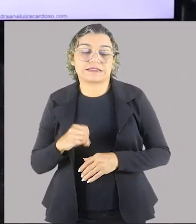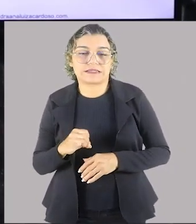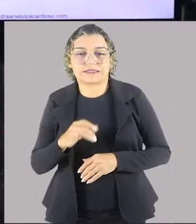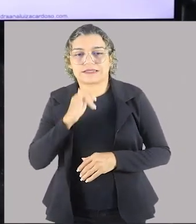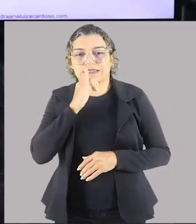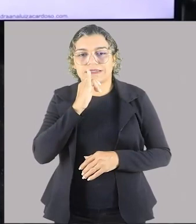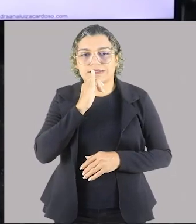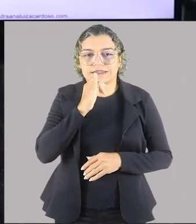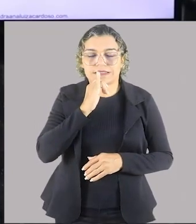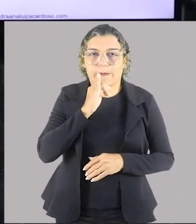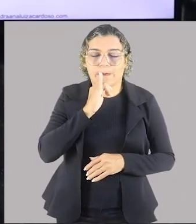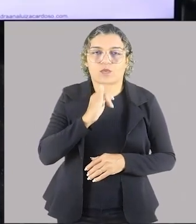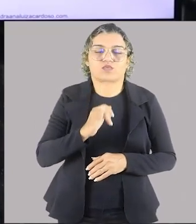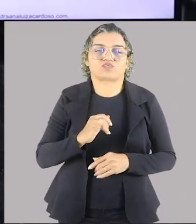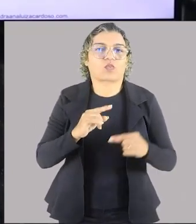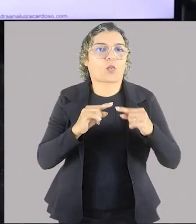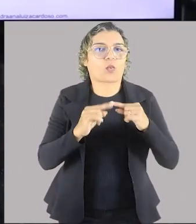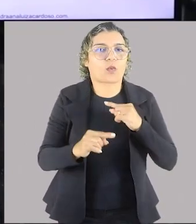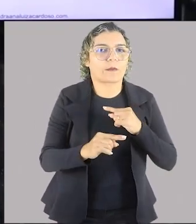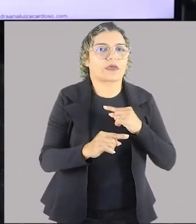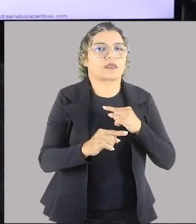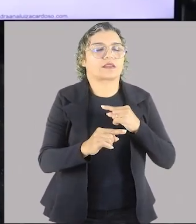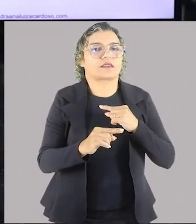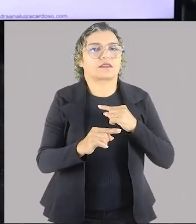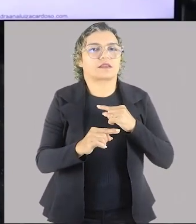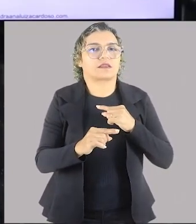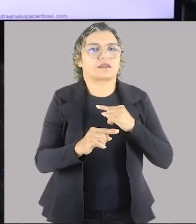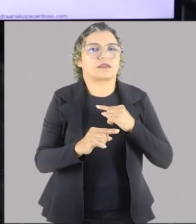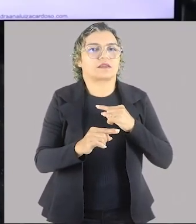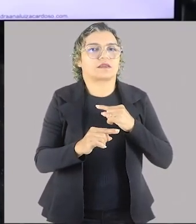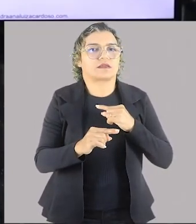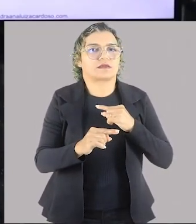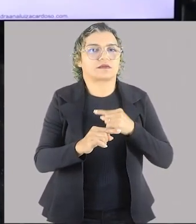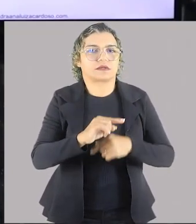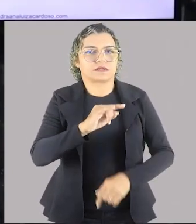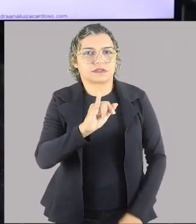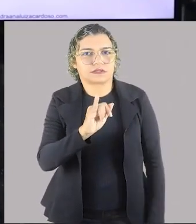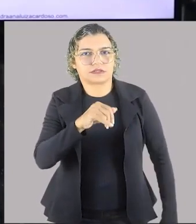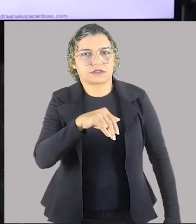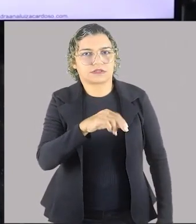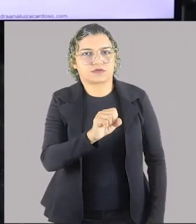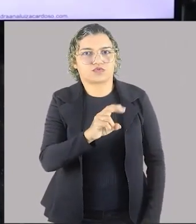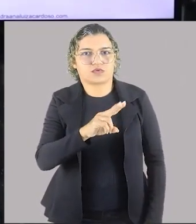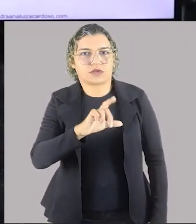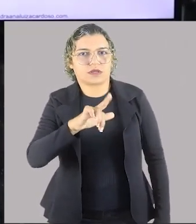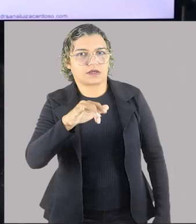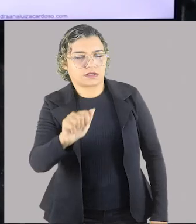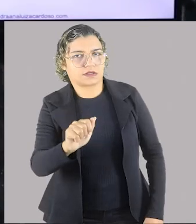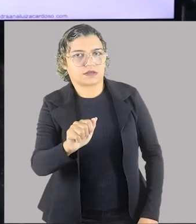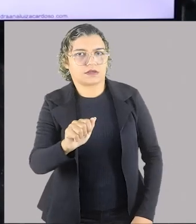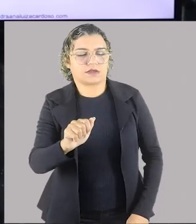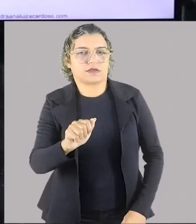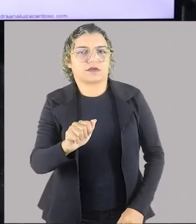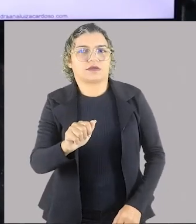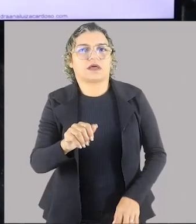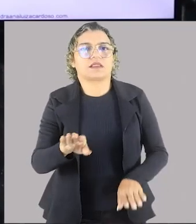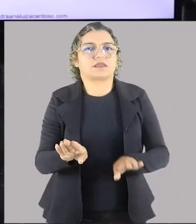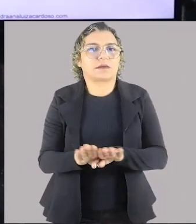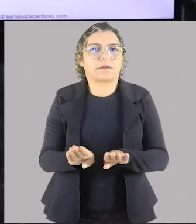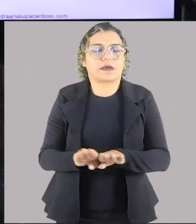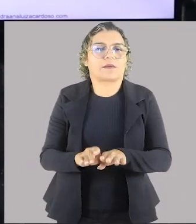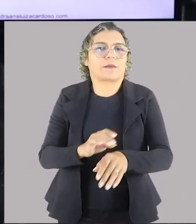entre a insulina e o músculo para colocar a glicose para dentro da musculatura, o exercício físico